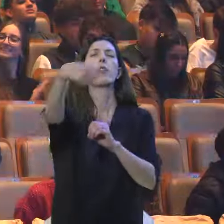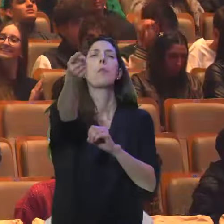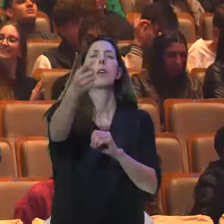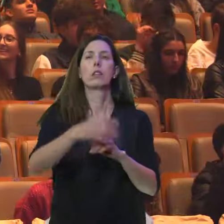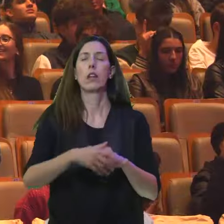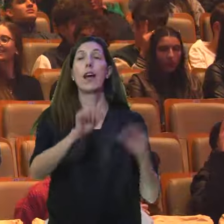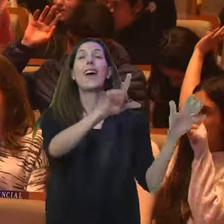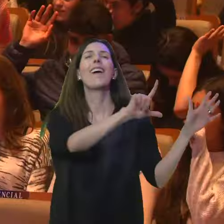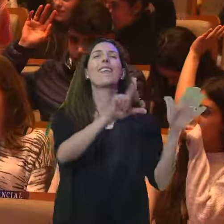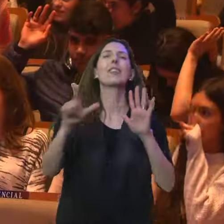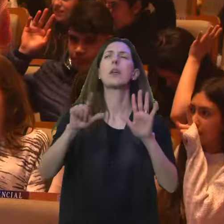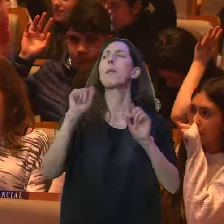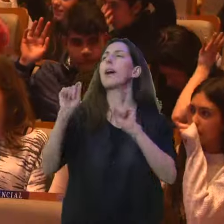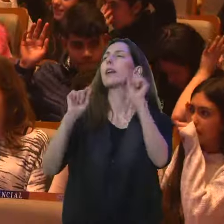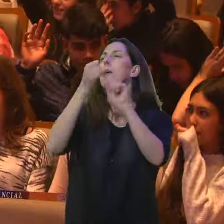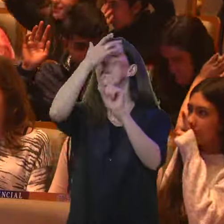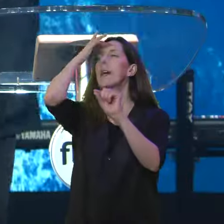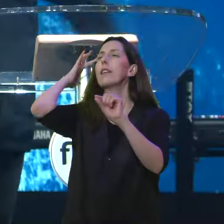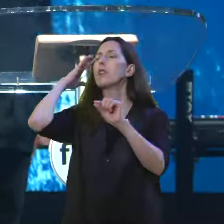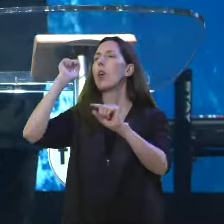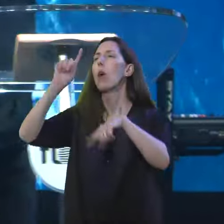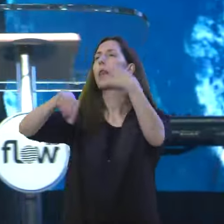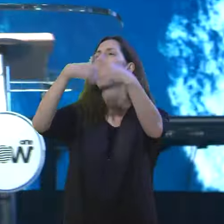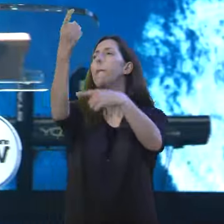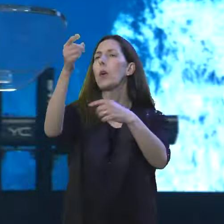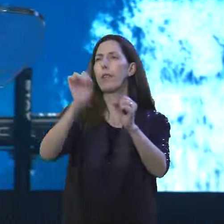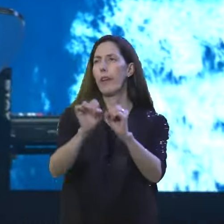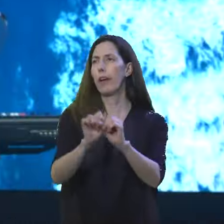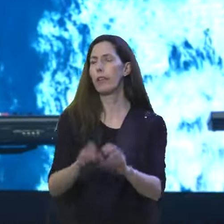semana? Ei!